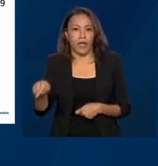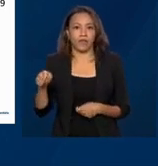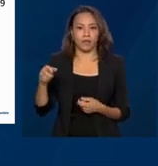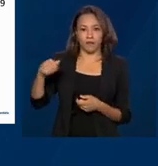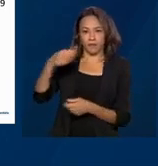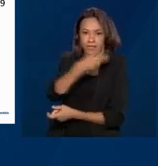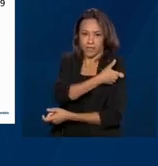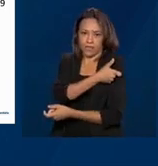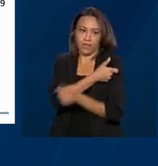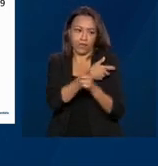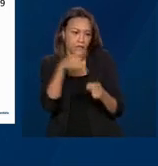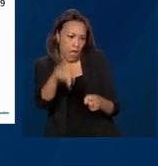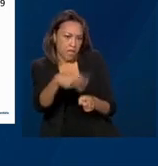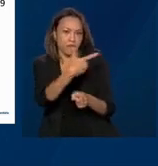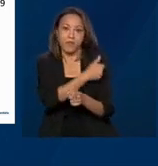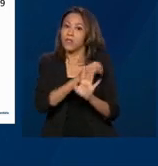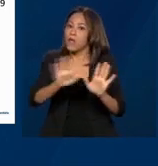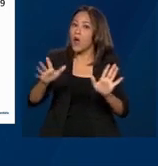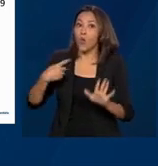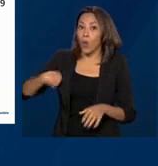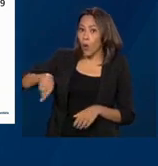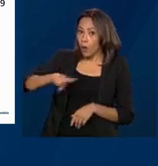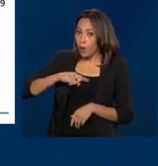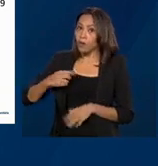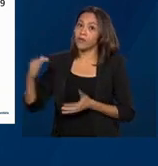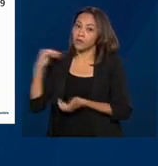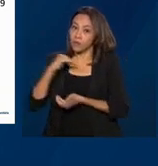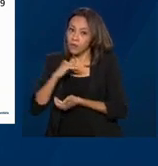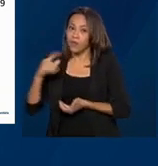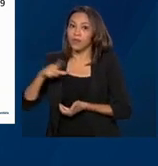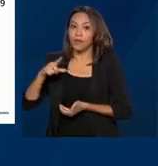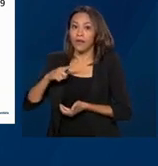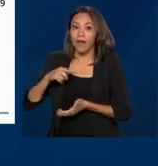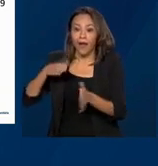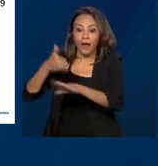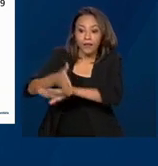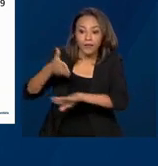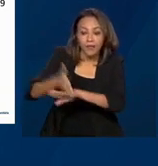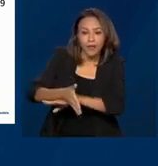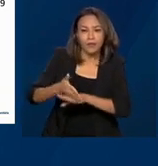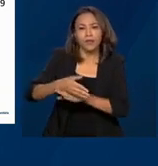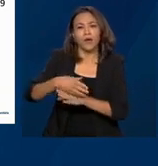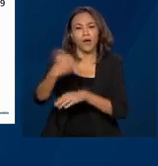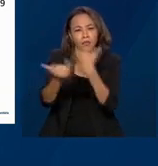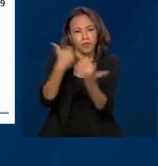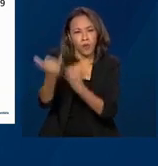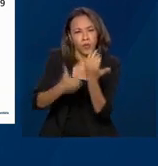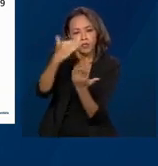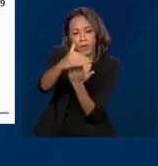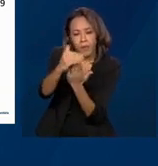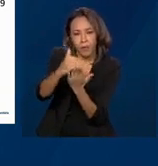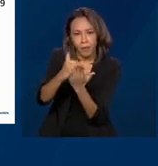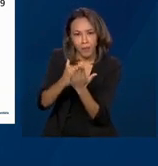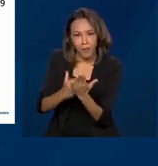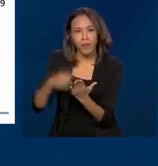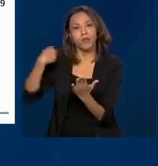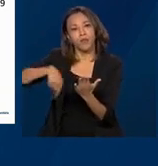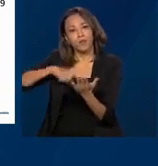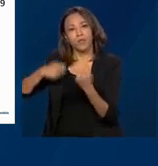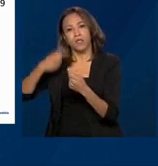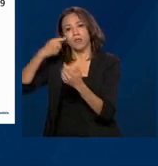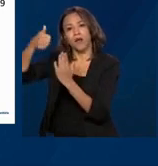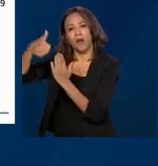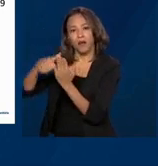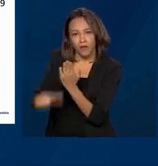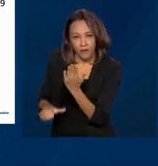agência reguladora, e nós que temos acesso a todos os dados, precisamos recalcular isso. Então, esse